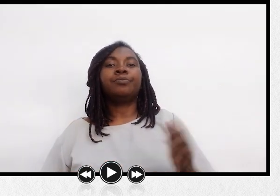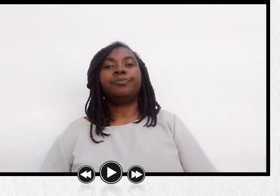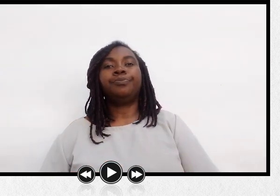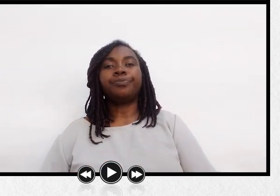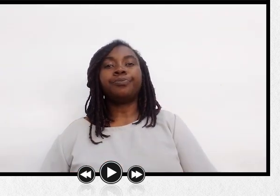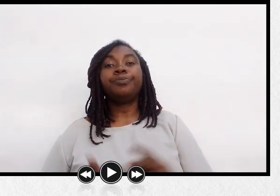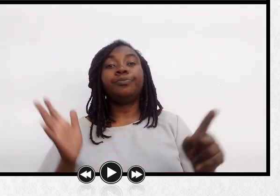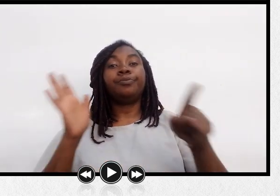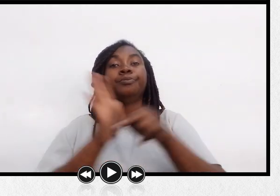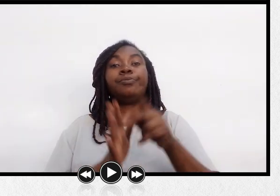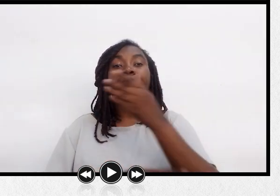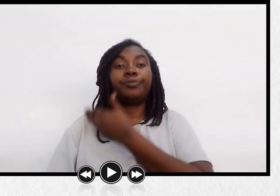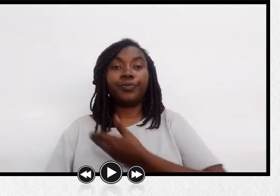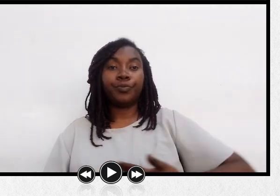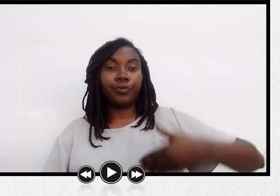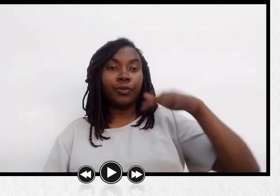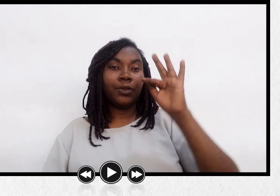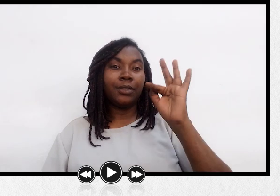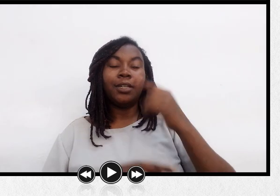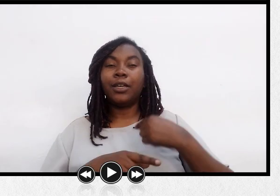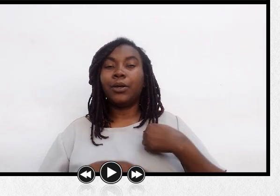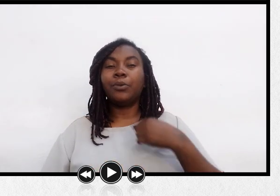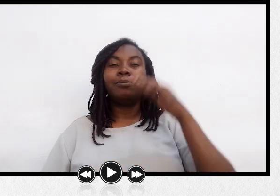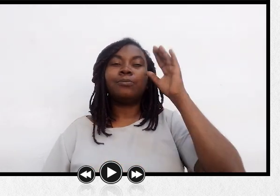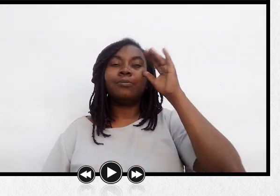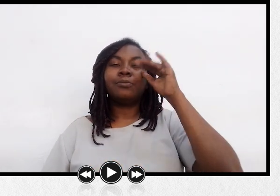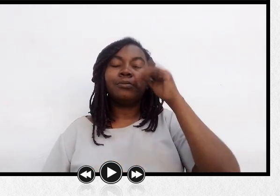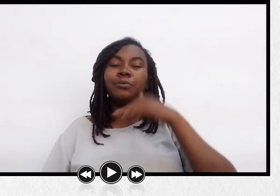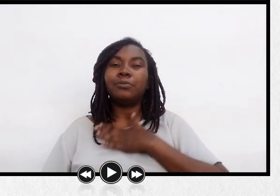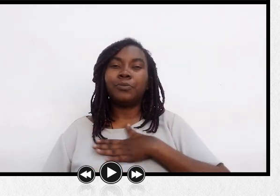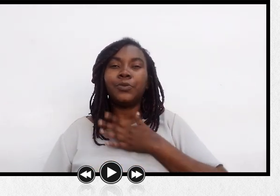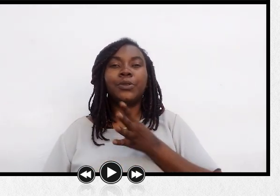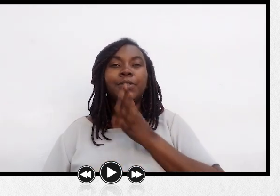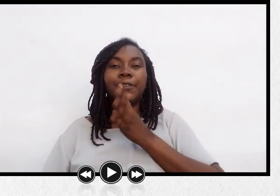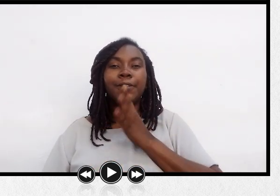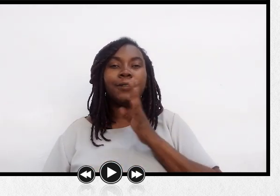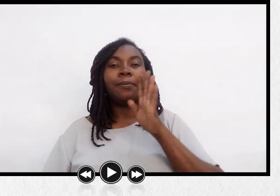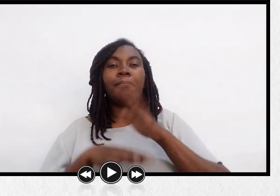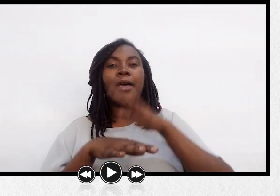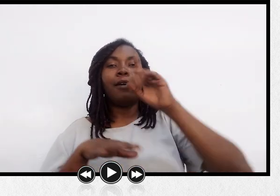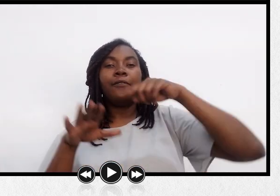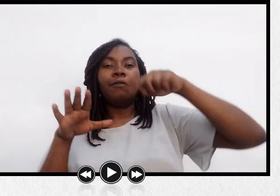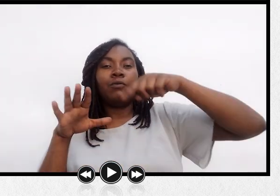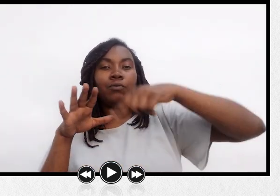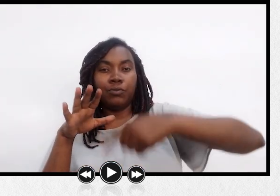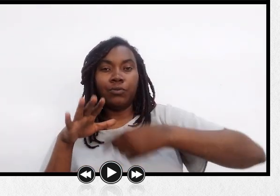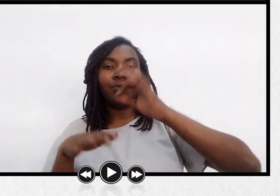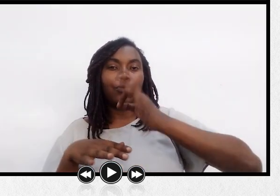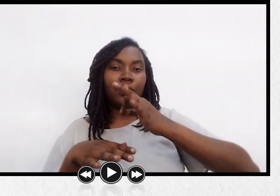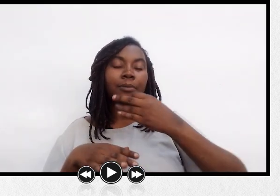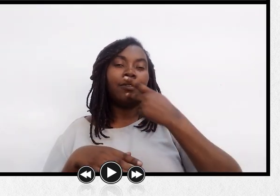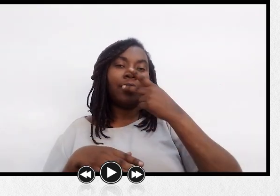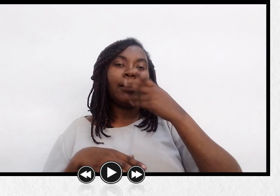federal, né, de como que é se desenrolar. Gostaria muito de conhecer mais a fundo, né, para poder